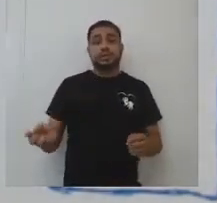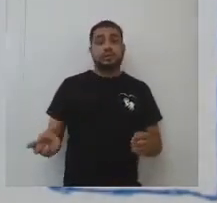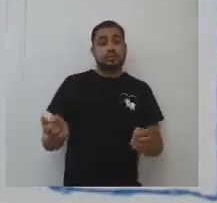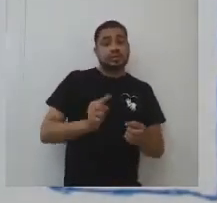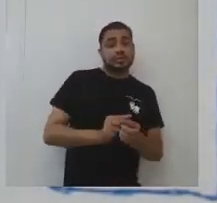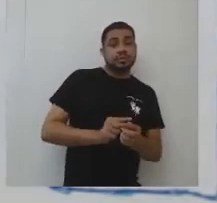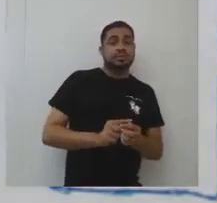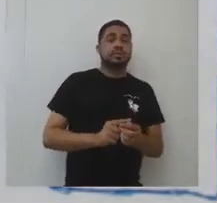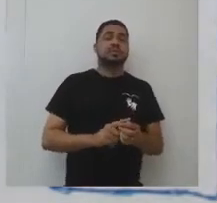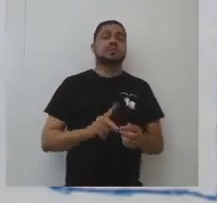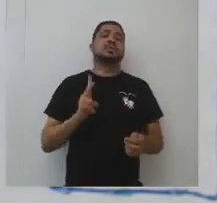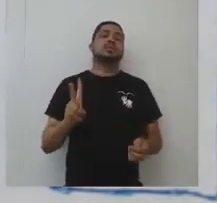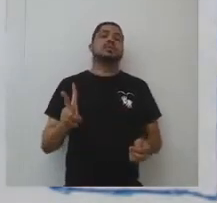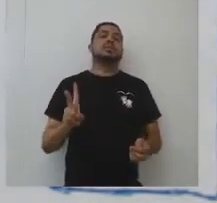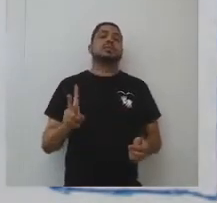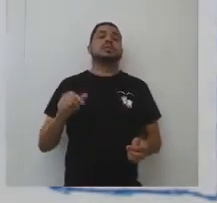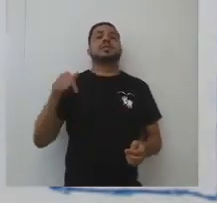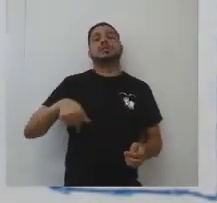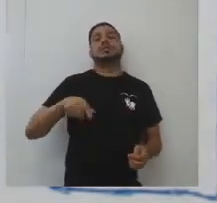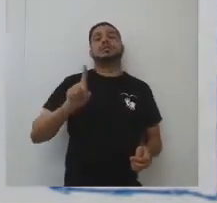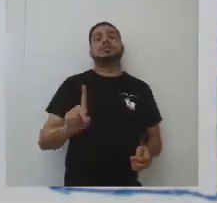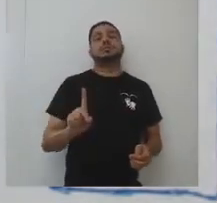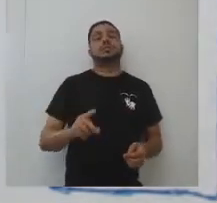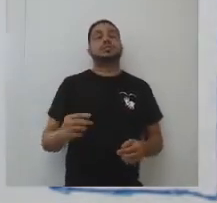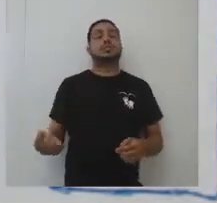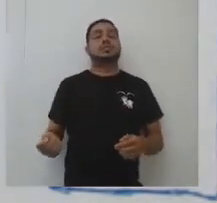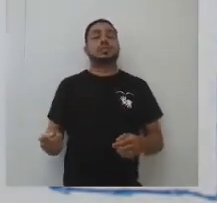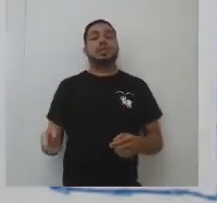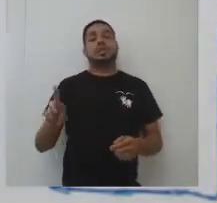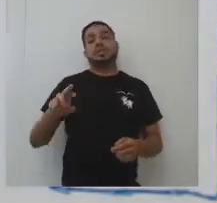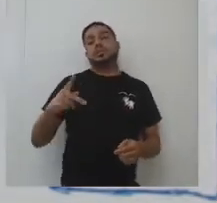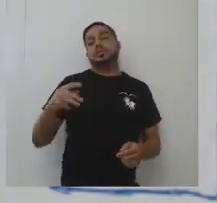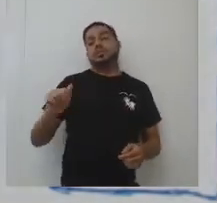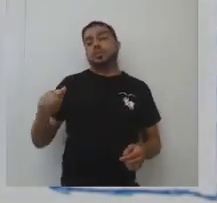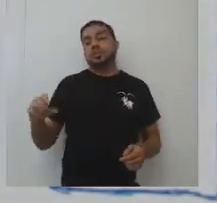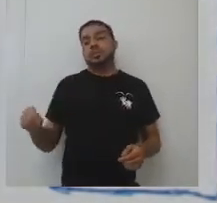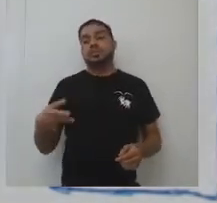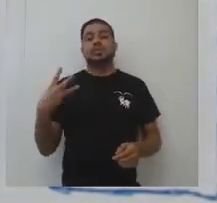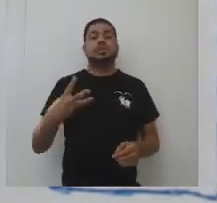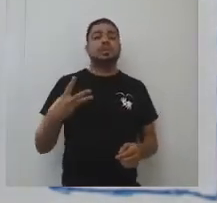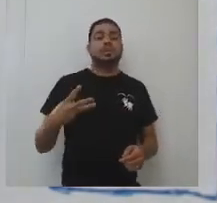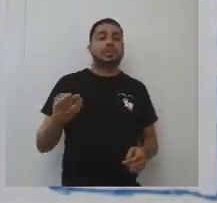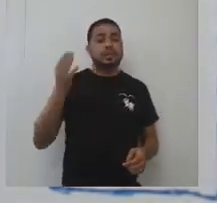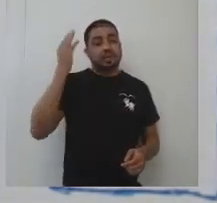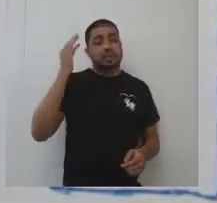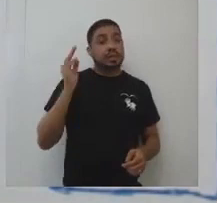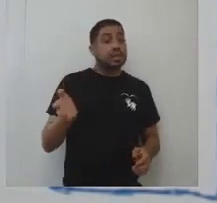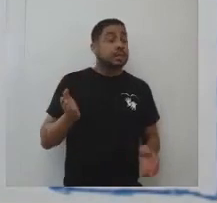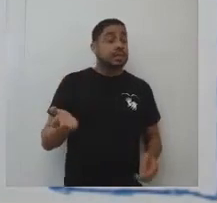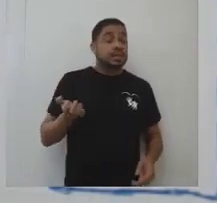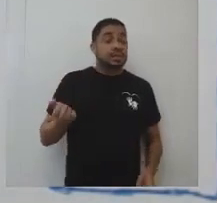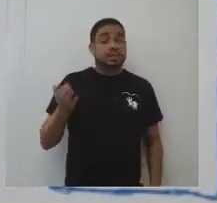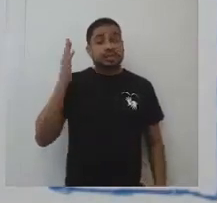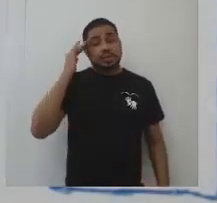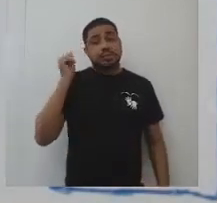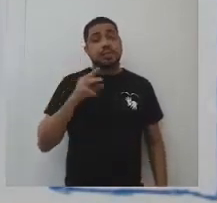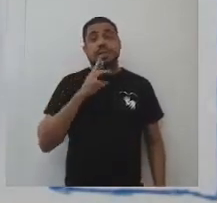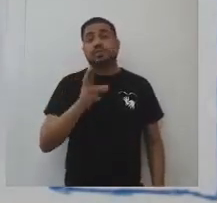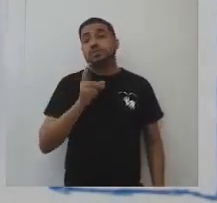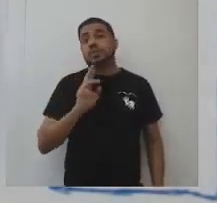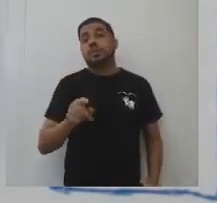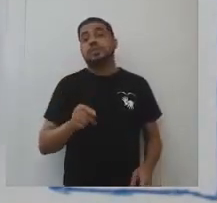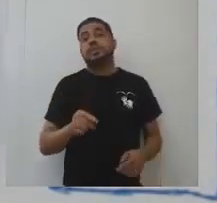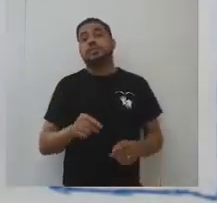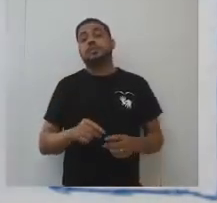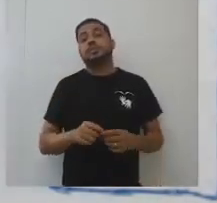2 e Q1 sofre a repulsão de 3. Ele quer saber a resultante. É como se